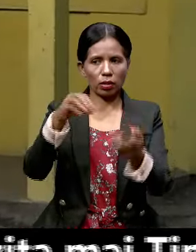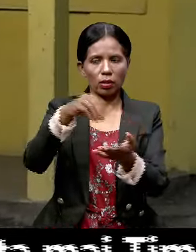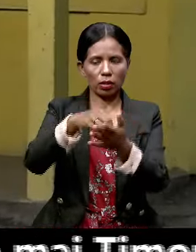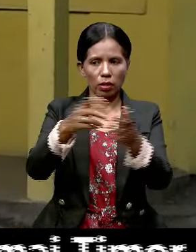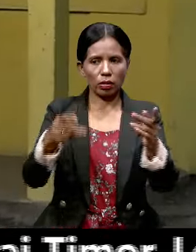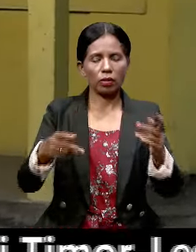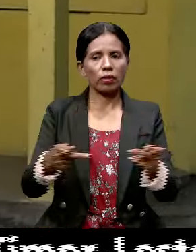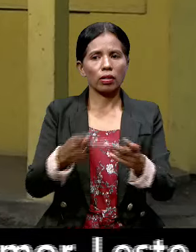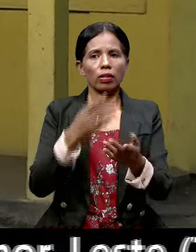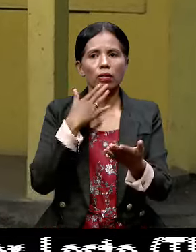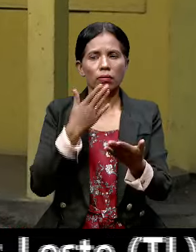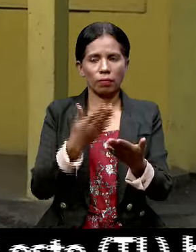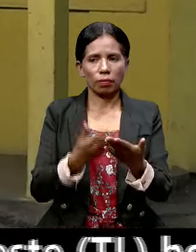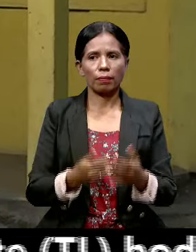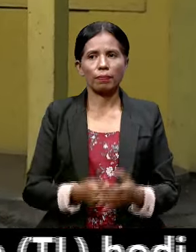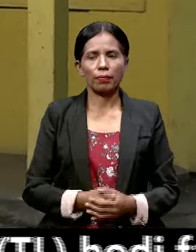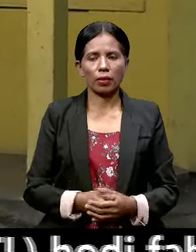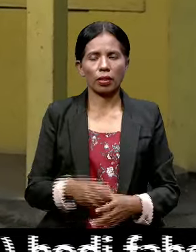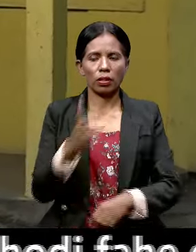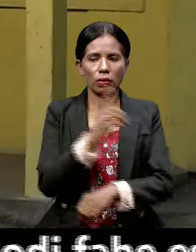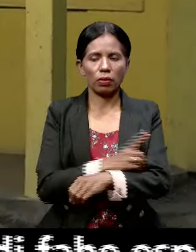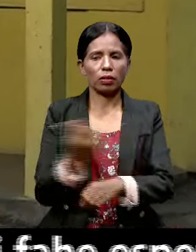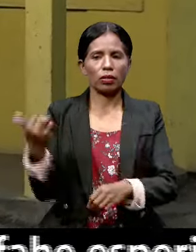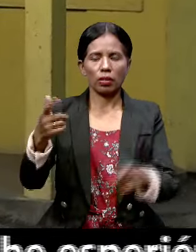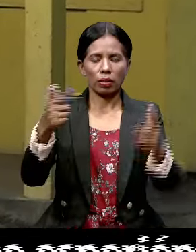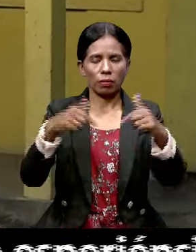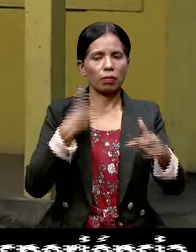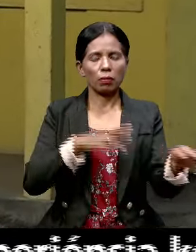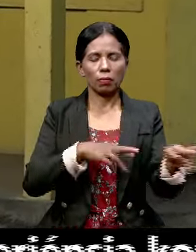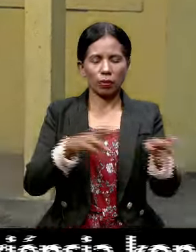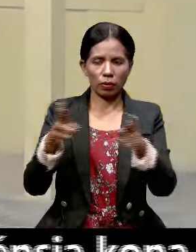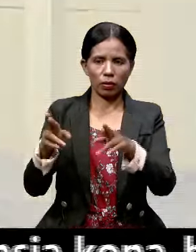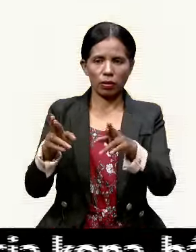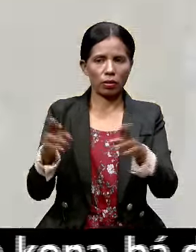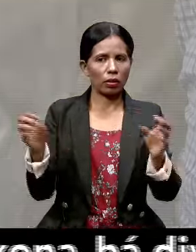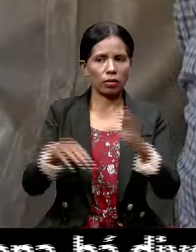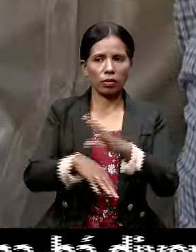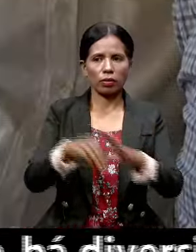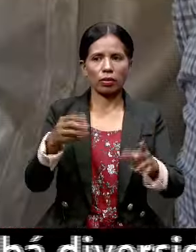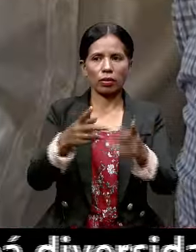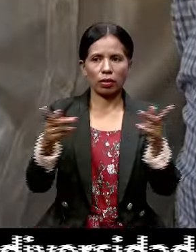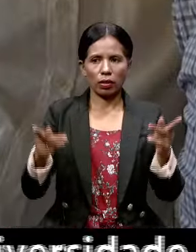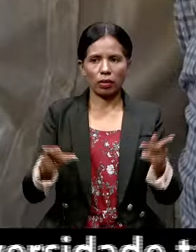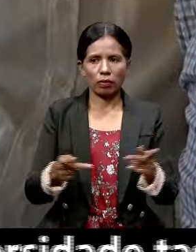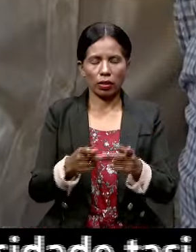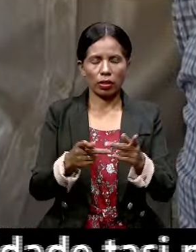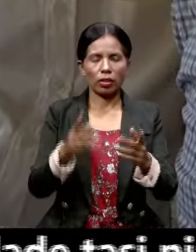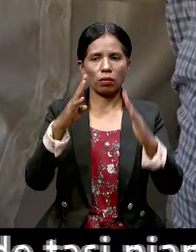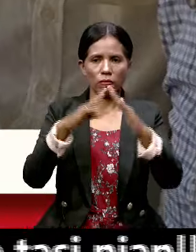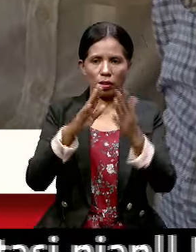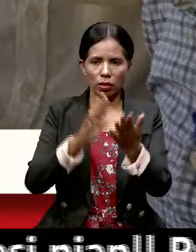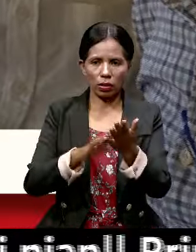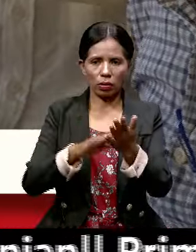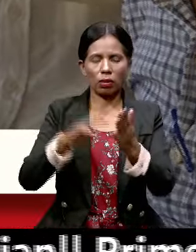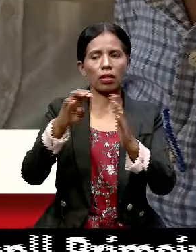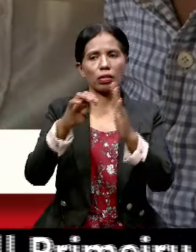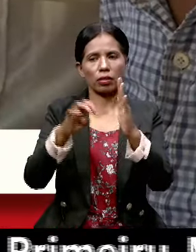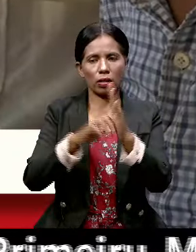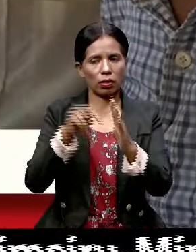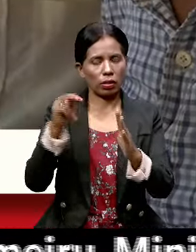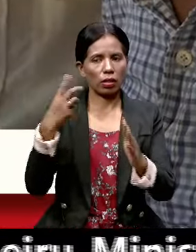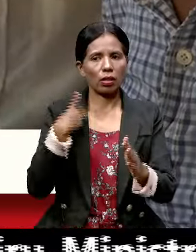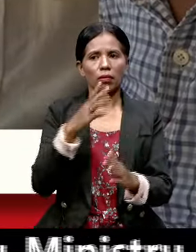condição. Salorong salorong sir mai an pronto pracai. Los la sai su fatin ne fatin area sekolah ne istaru ni ngres. Ne